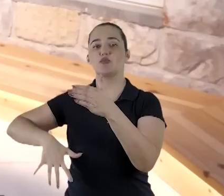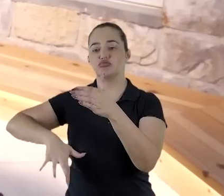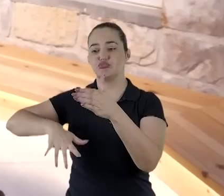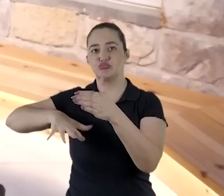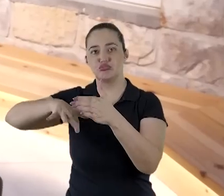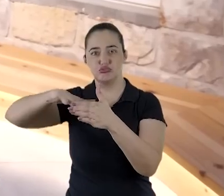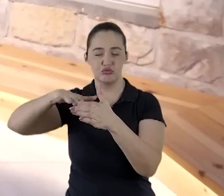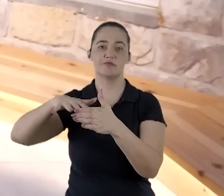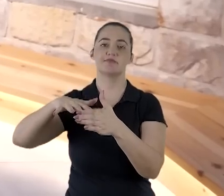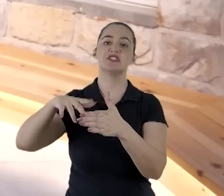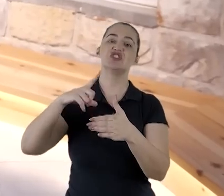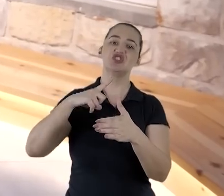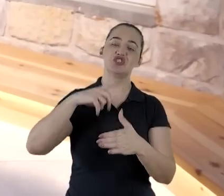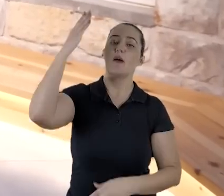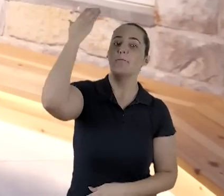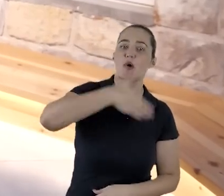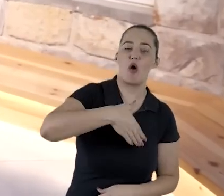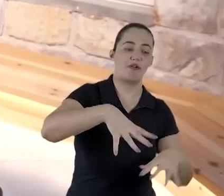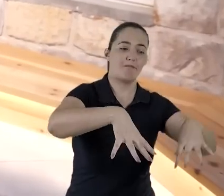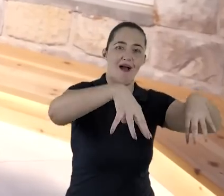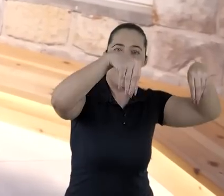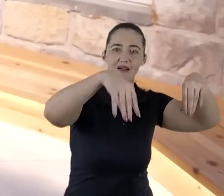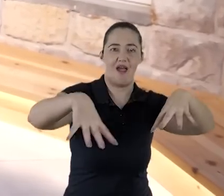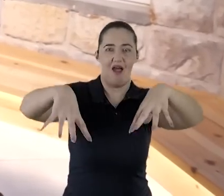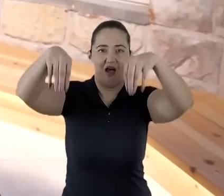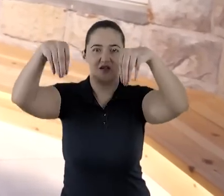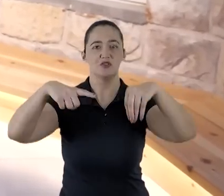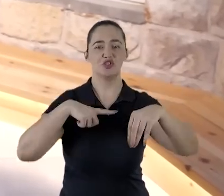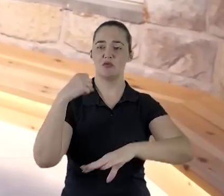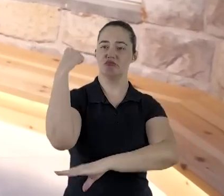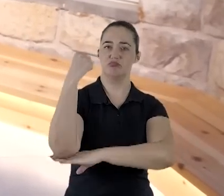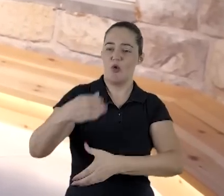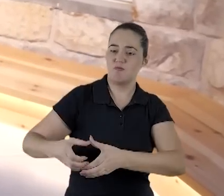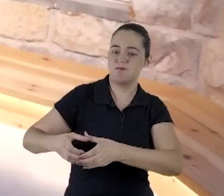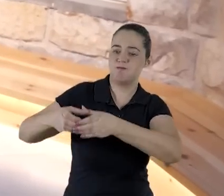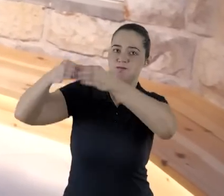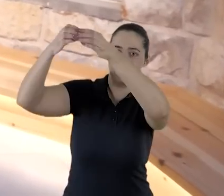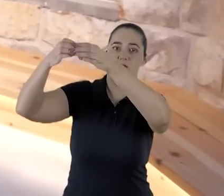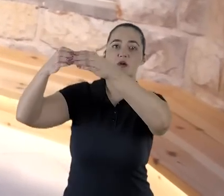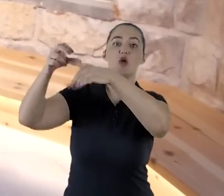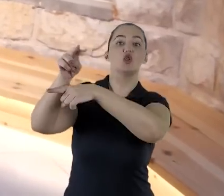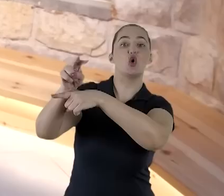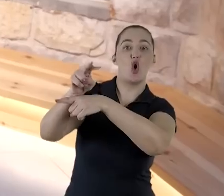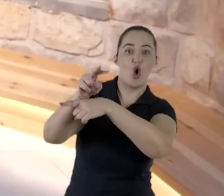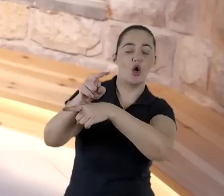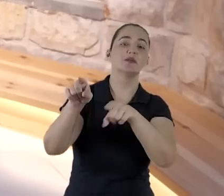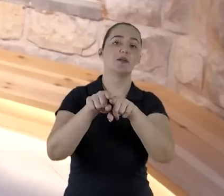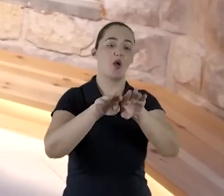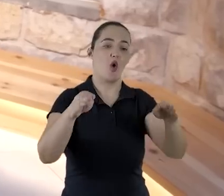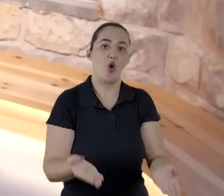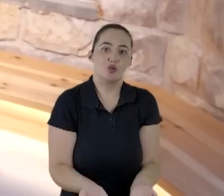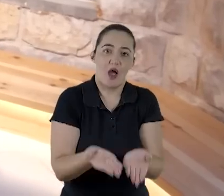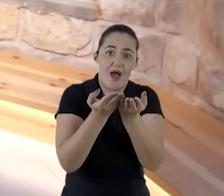preservado. Você tem aqui evidências de palácios, de torres, também de altares, muita coisa. Só que como o